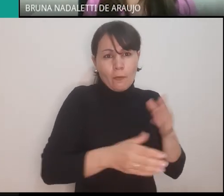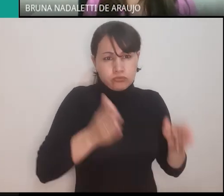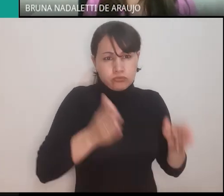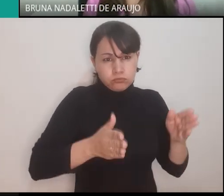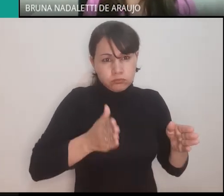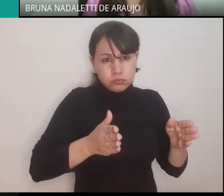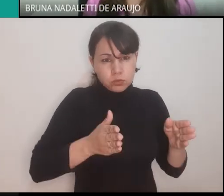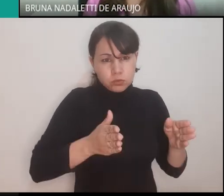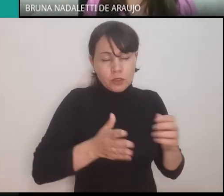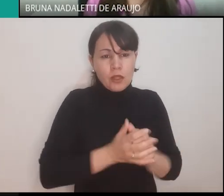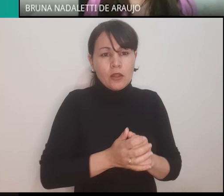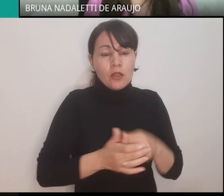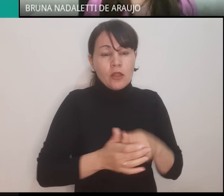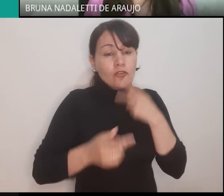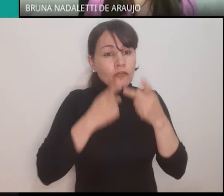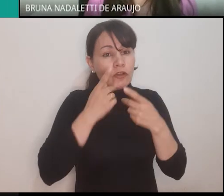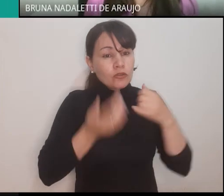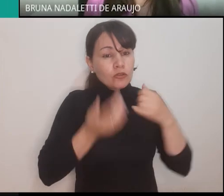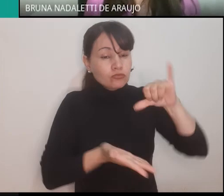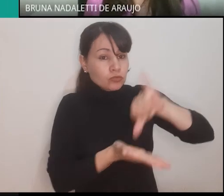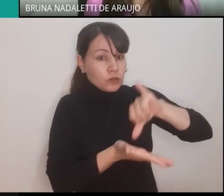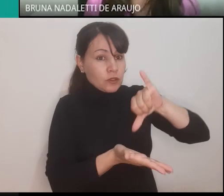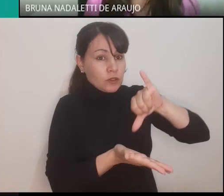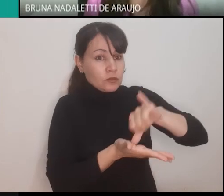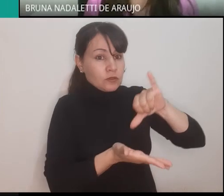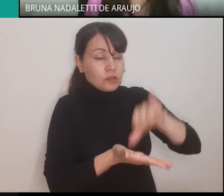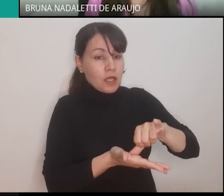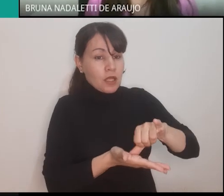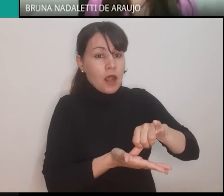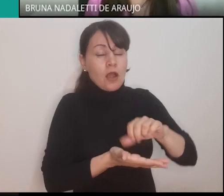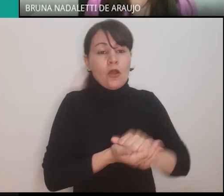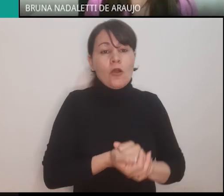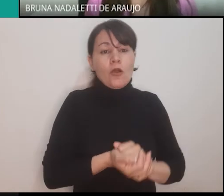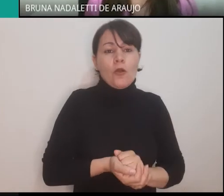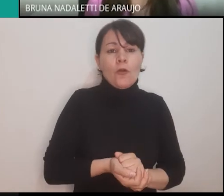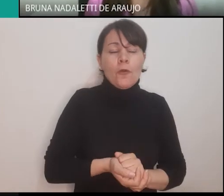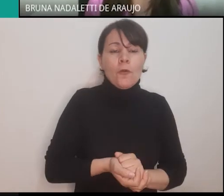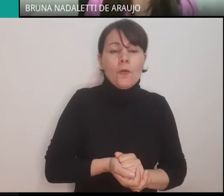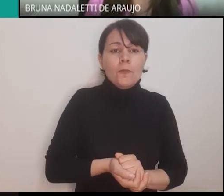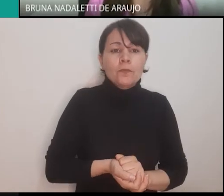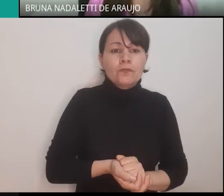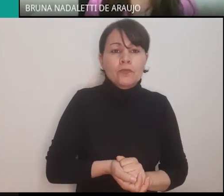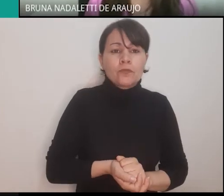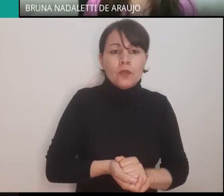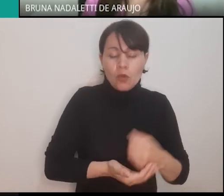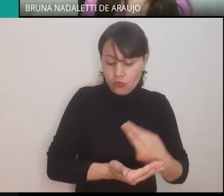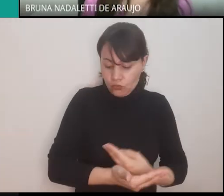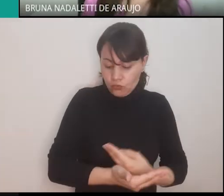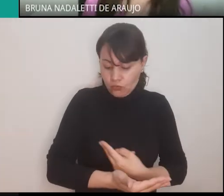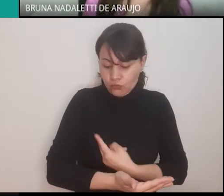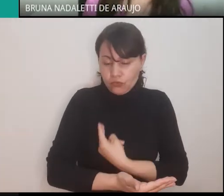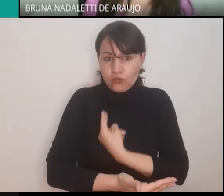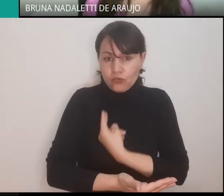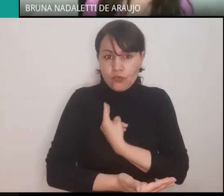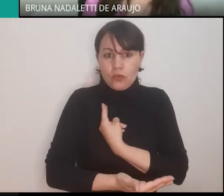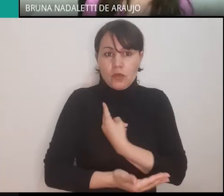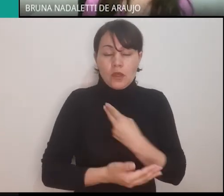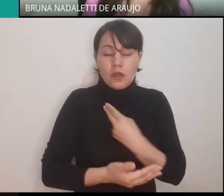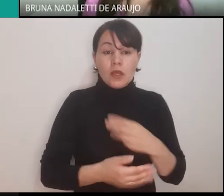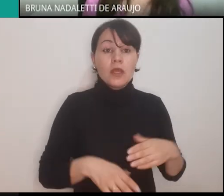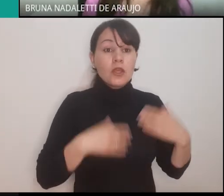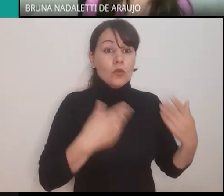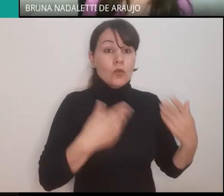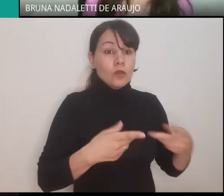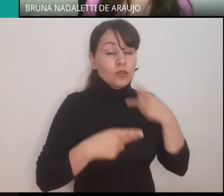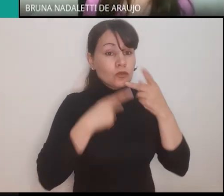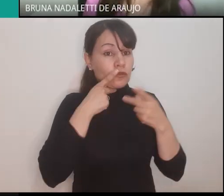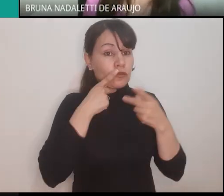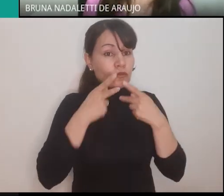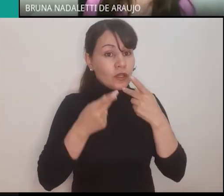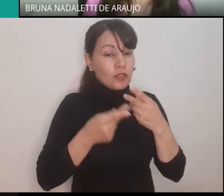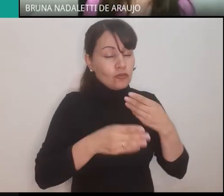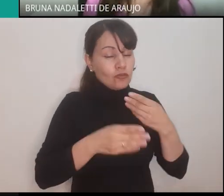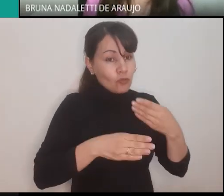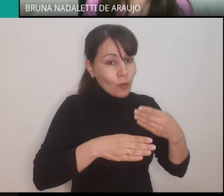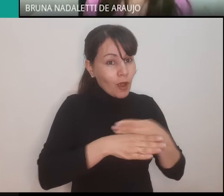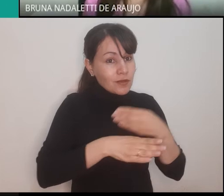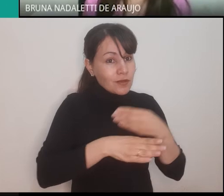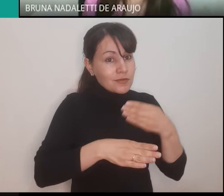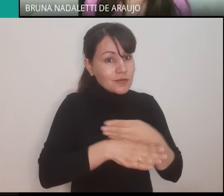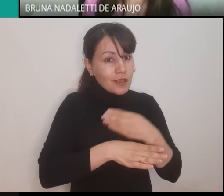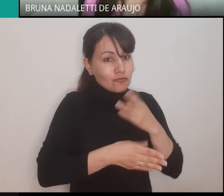venoso central, de um shunt arteriovenoso, por exemplo. E quando eu estou falando de uma via de